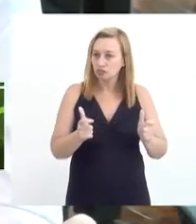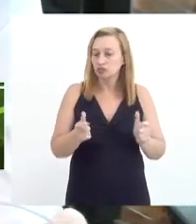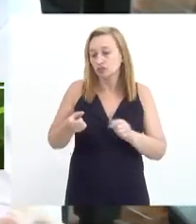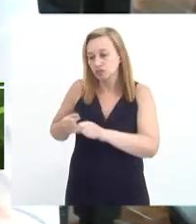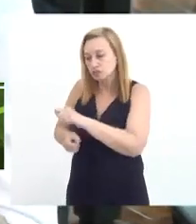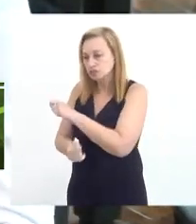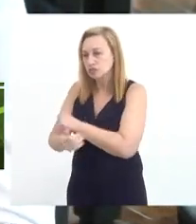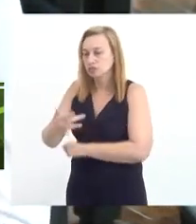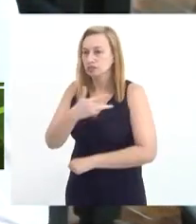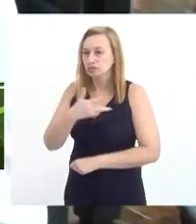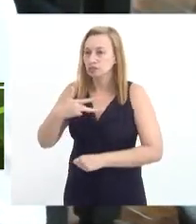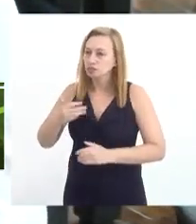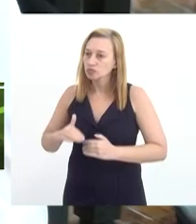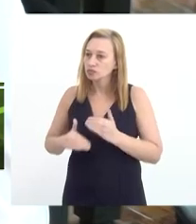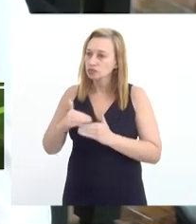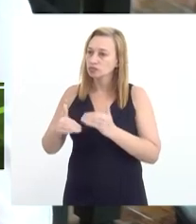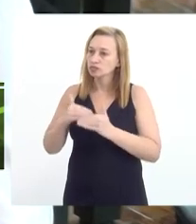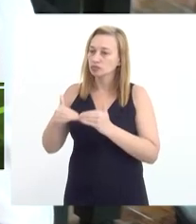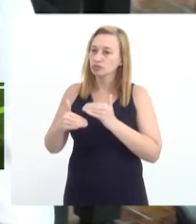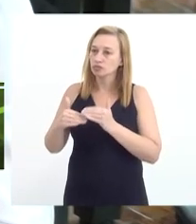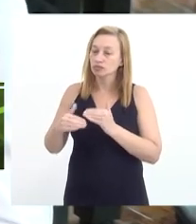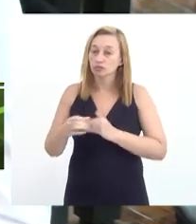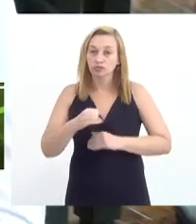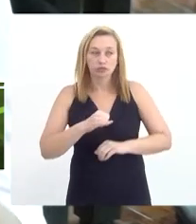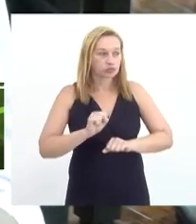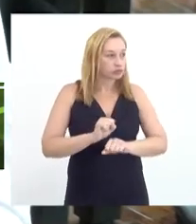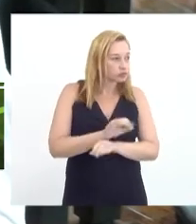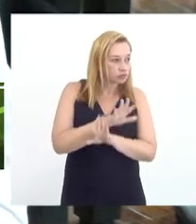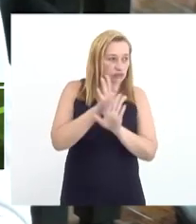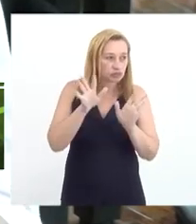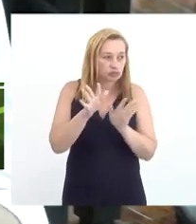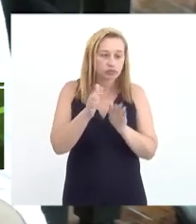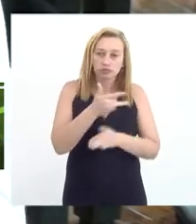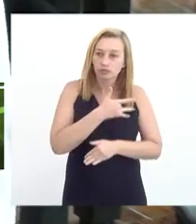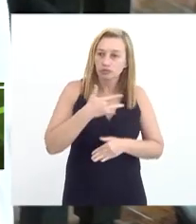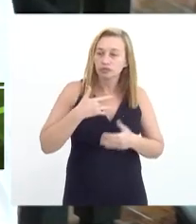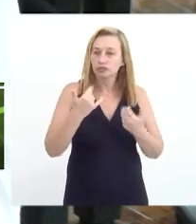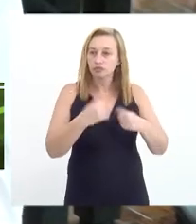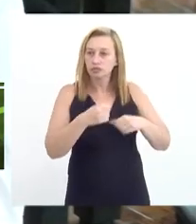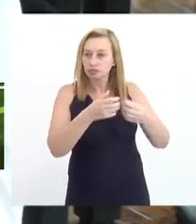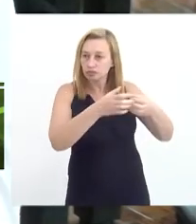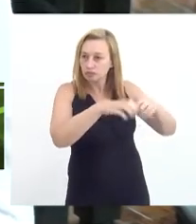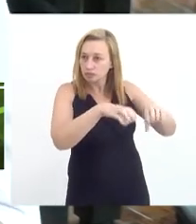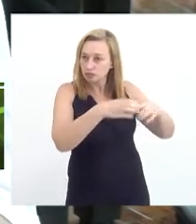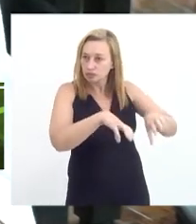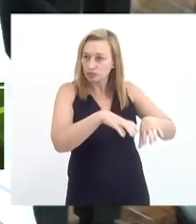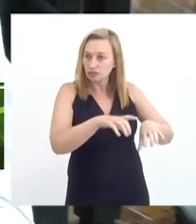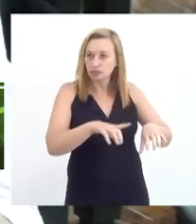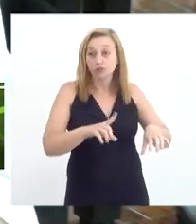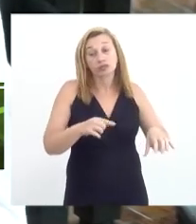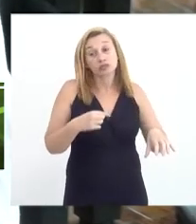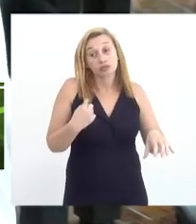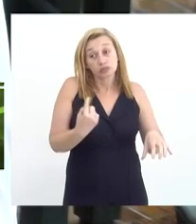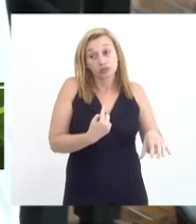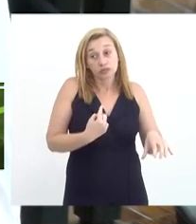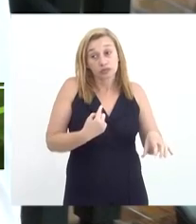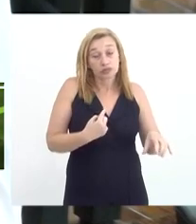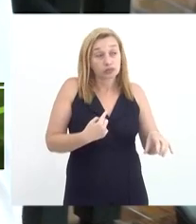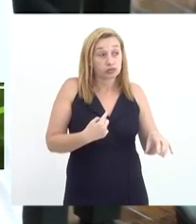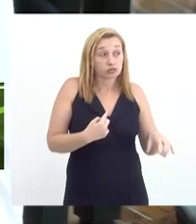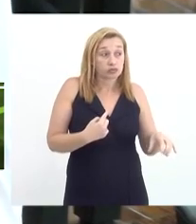Mas se a gente Não tiver claro Que para a saúde Vai ter concurso público Nós vamos ficar Numa contradição